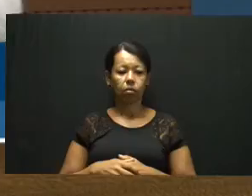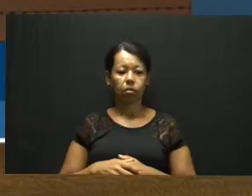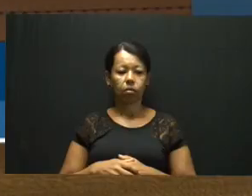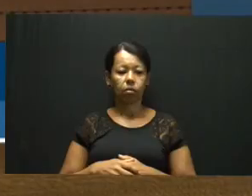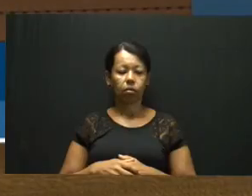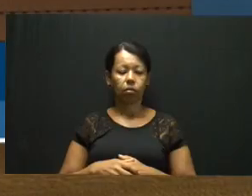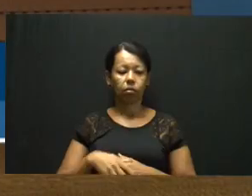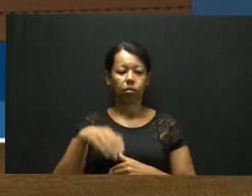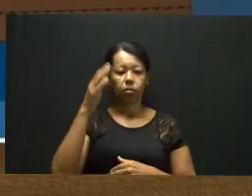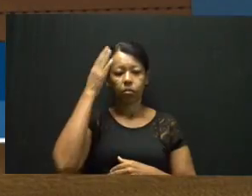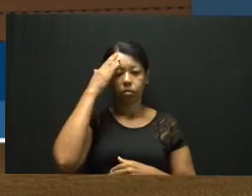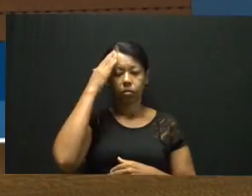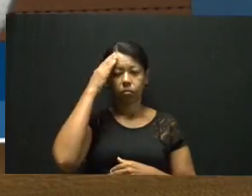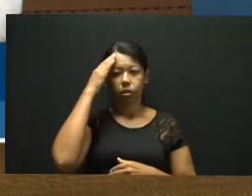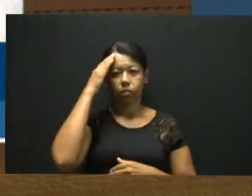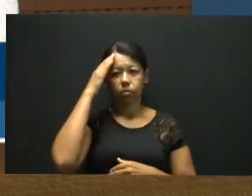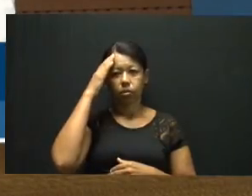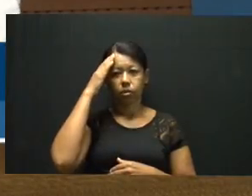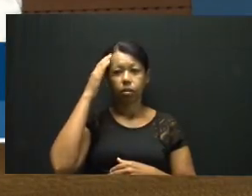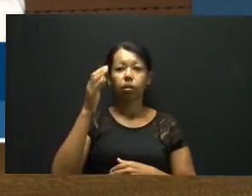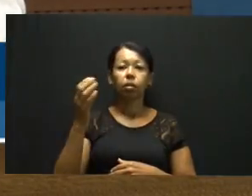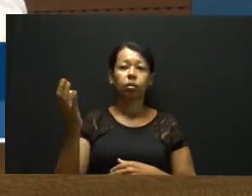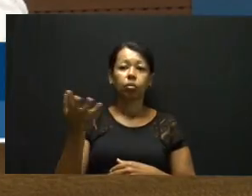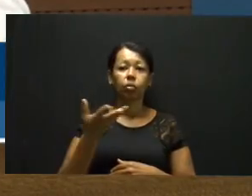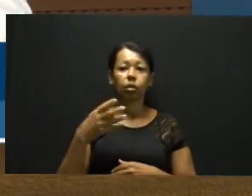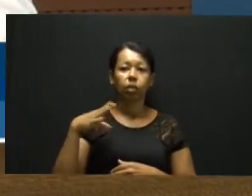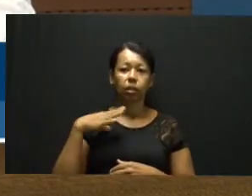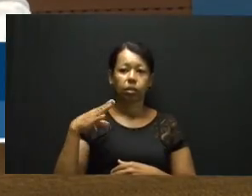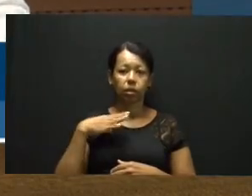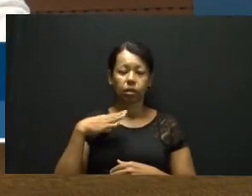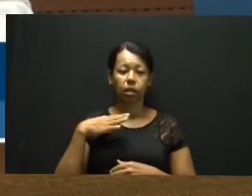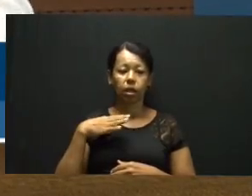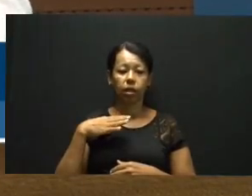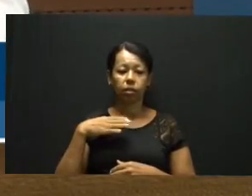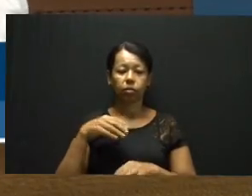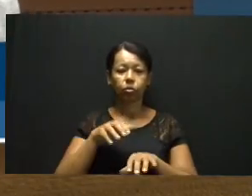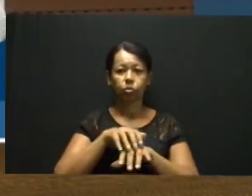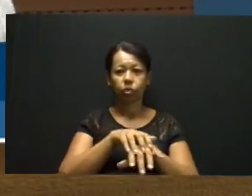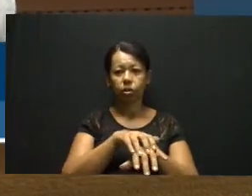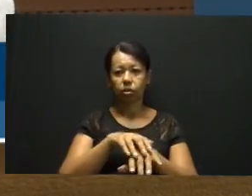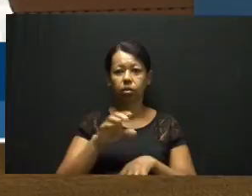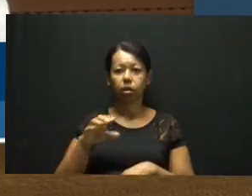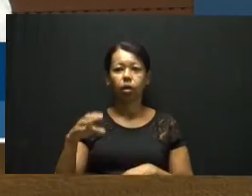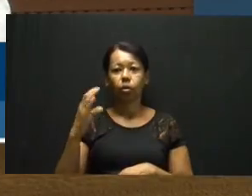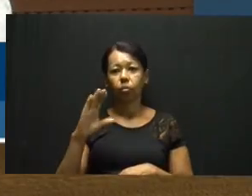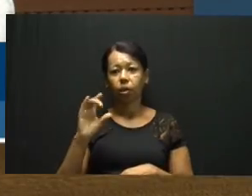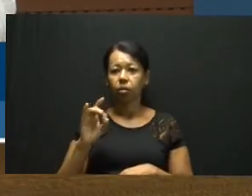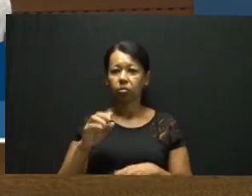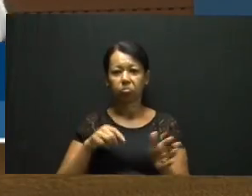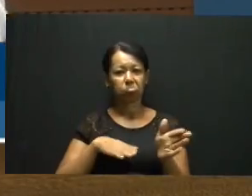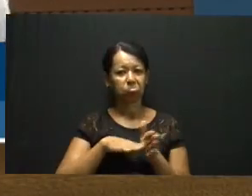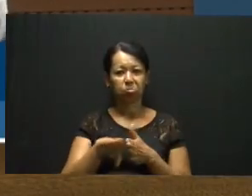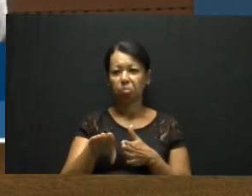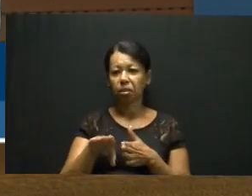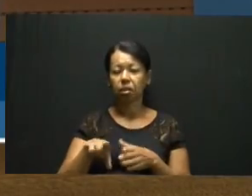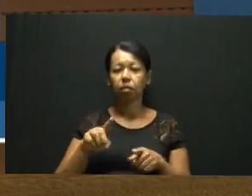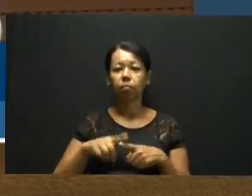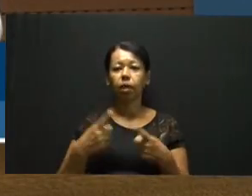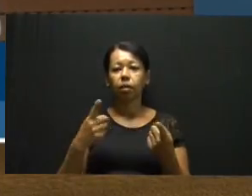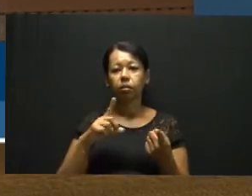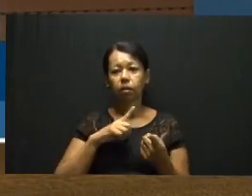Nós sabemos que todas as cidades da Baixada, elas são instâncias turísticas e Cubatão é apenas uma passagem. Só que nós